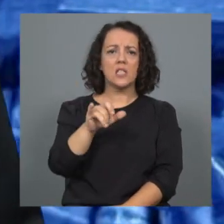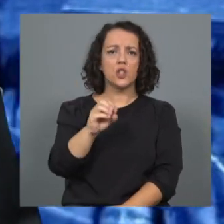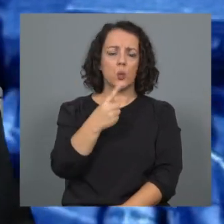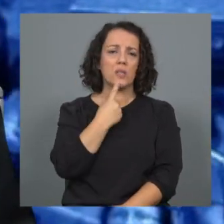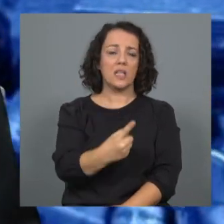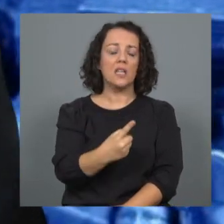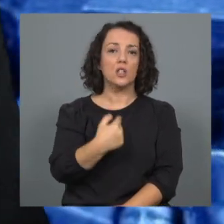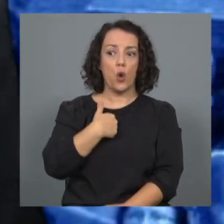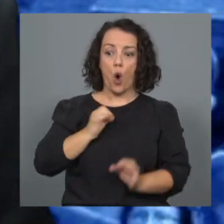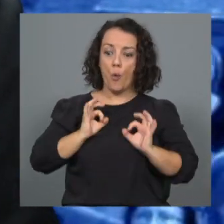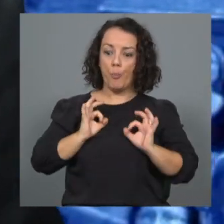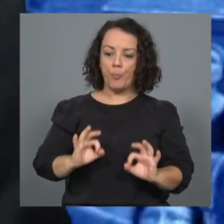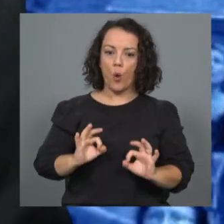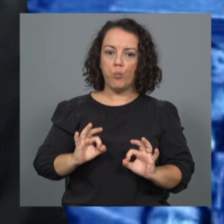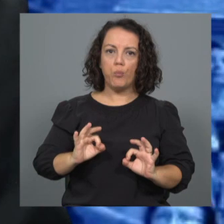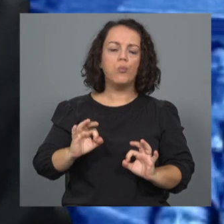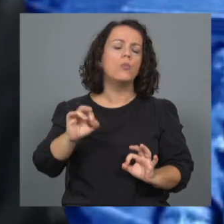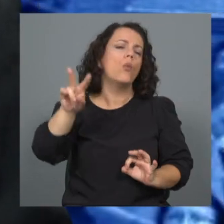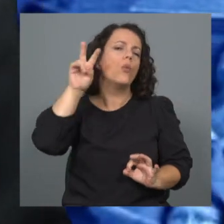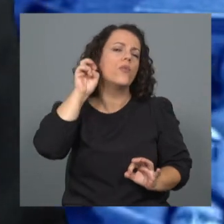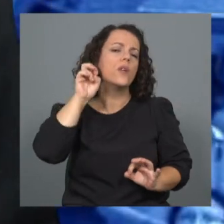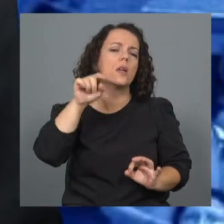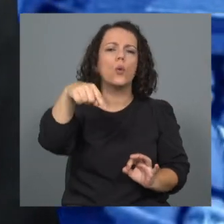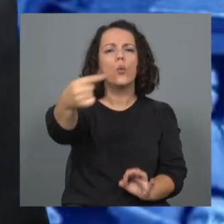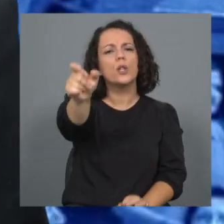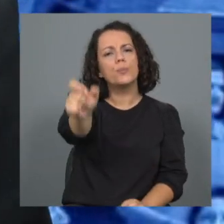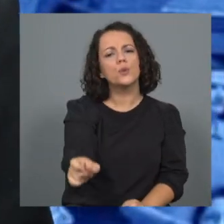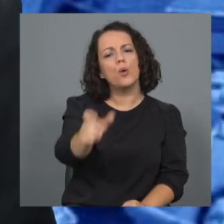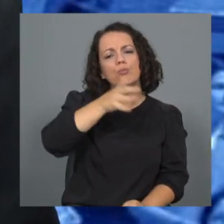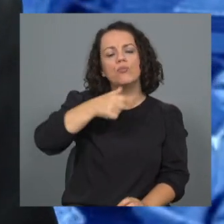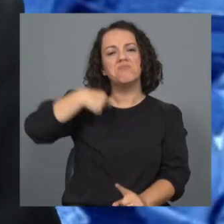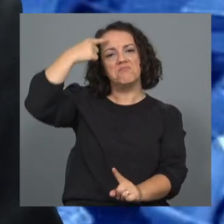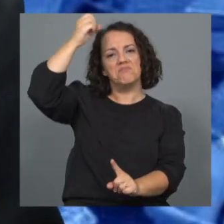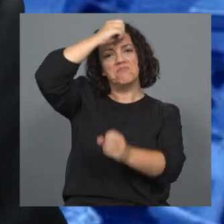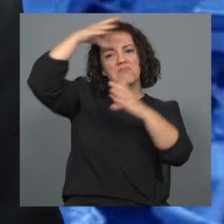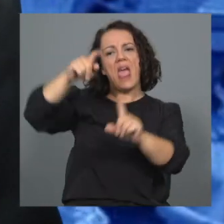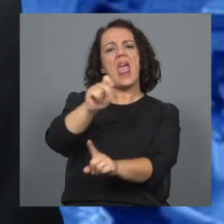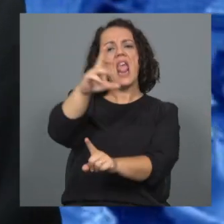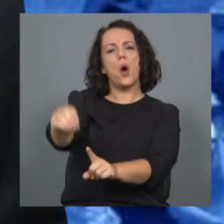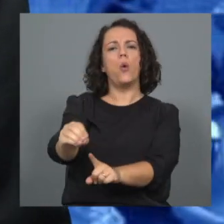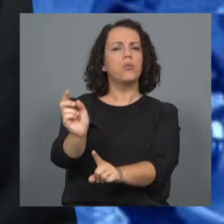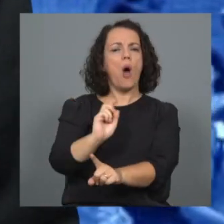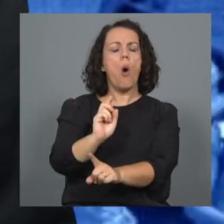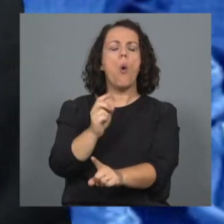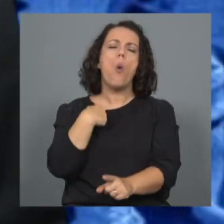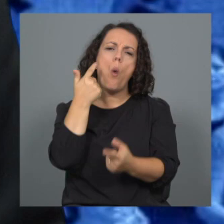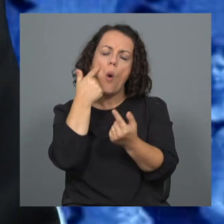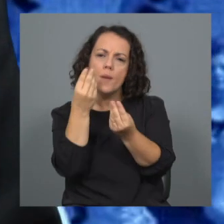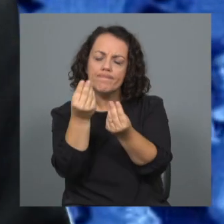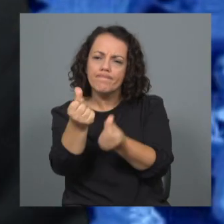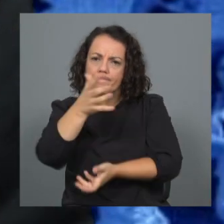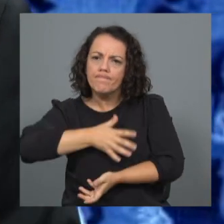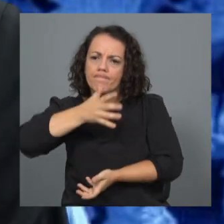a salvar a proposição do outro. Portanto, ouvir o que é que o outro tem e achar não é a partir daquele está errado. É o que é que do que ele me diz-me é importante e o que é